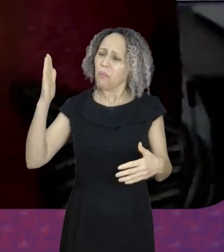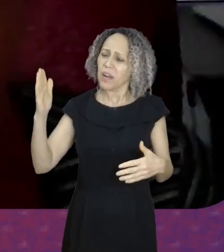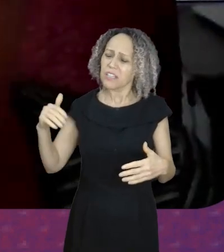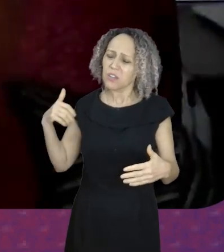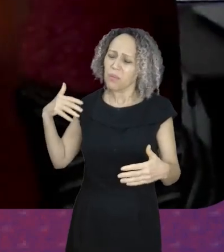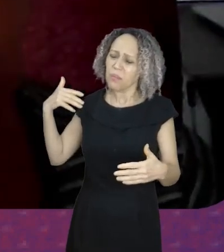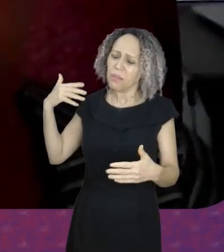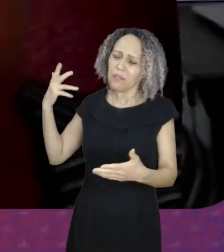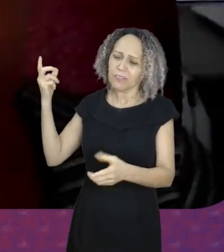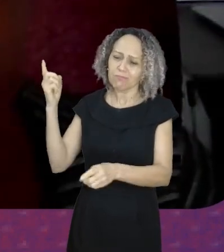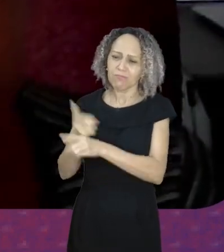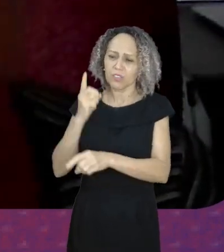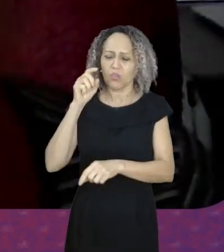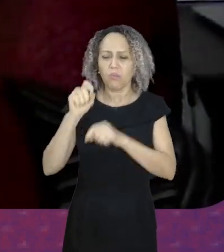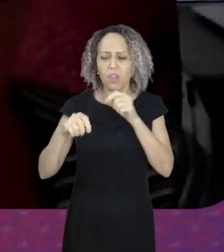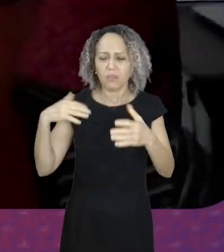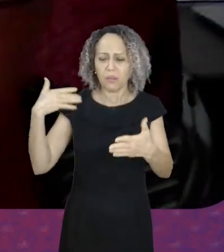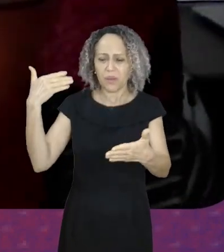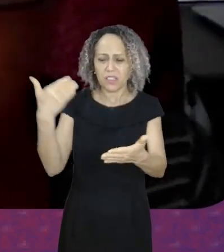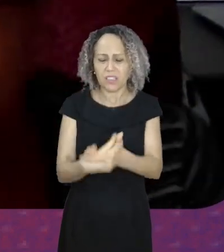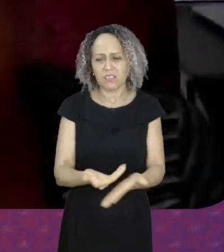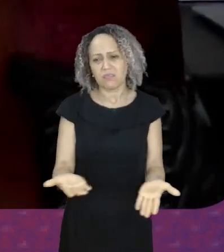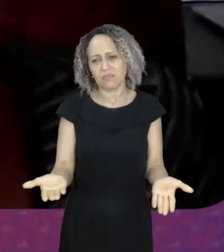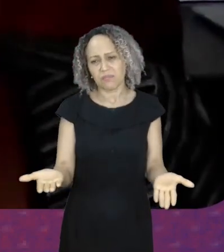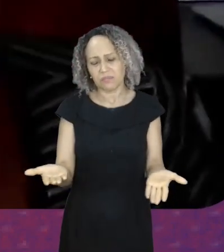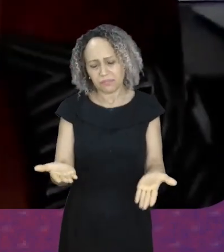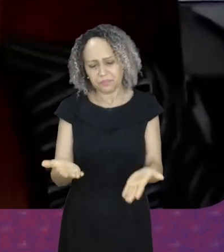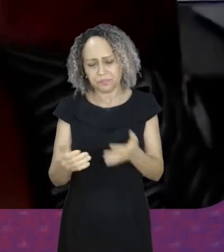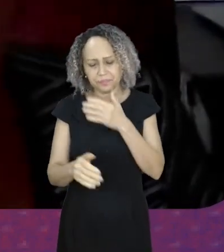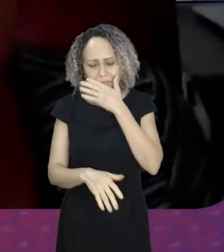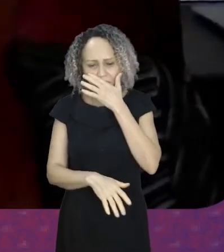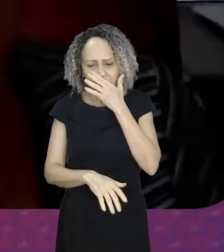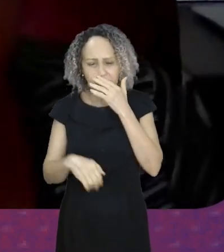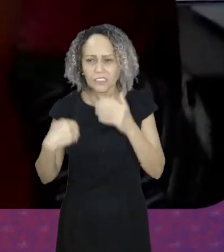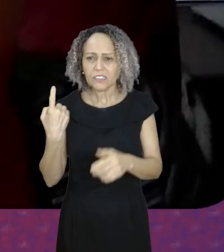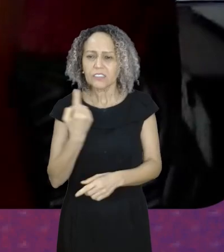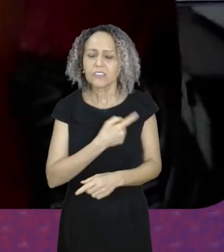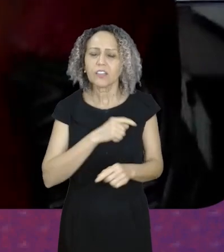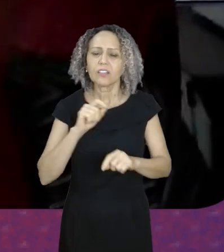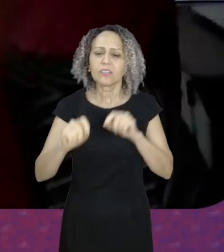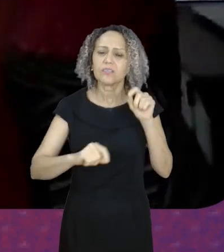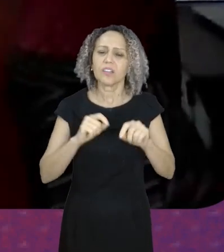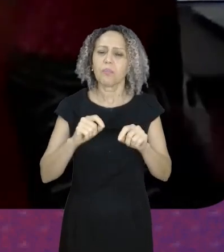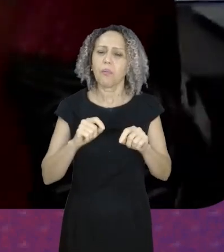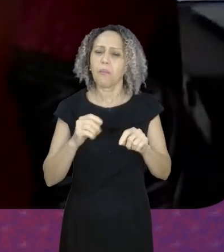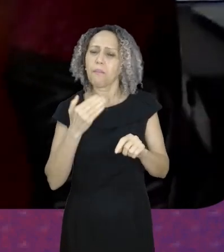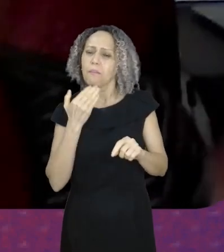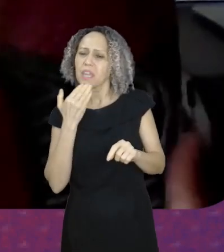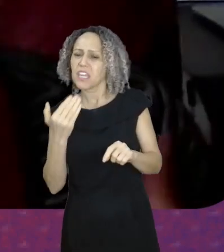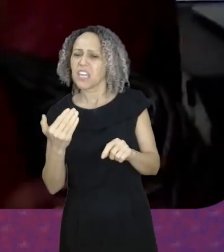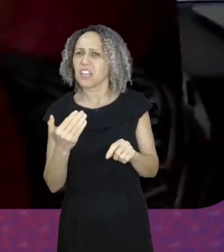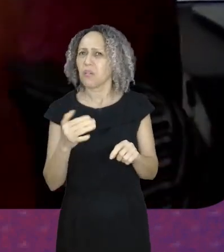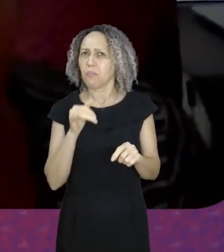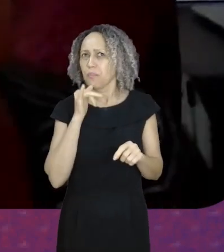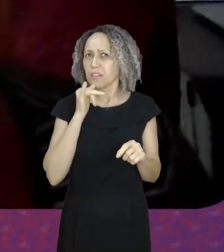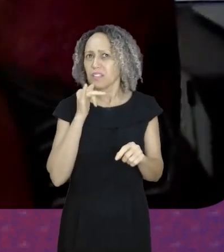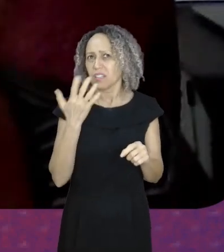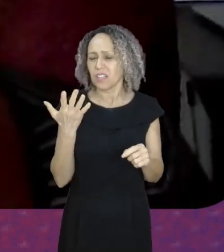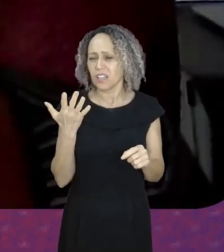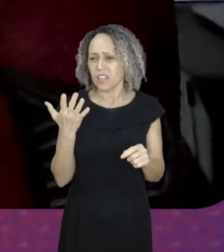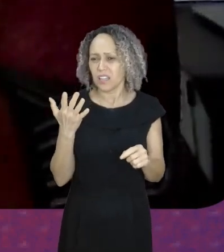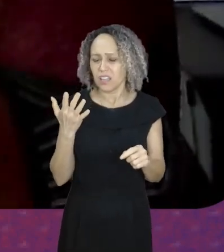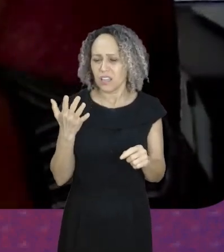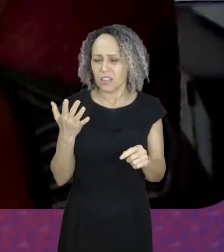diretamente os grupos que vivem discriminações históricas. Nós não estamos demandando o movimento negro, ou como parte